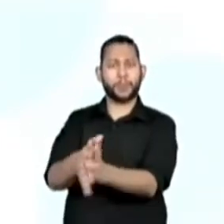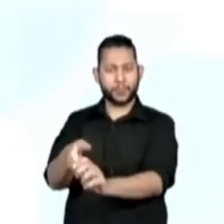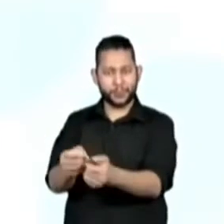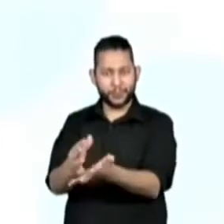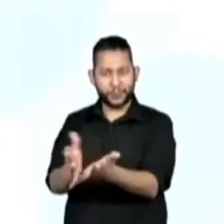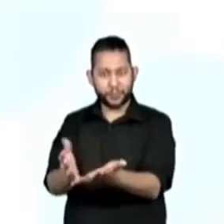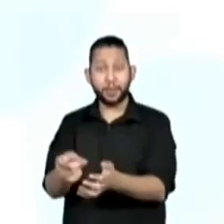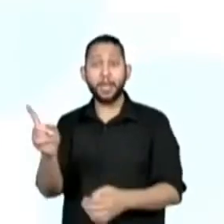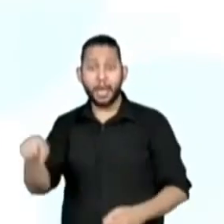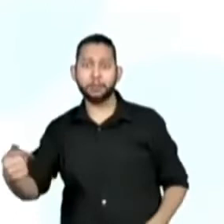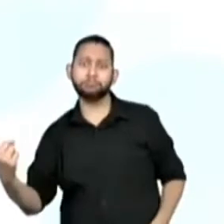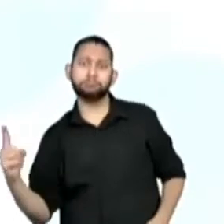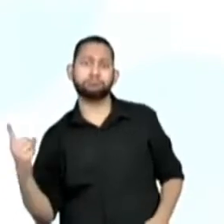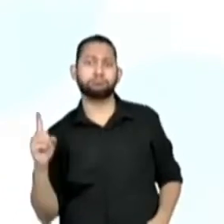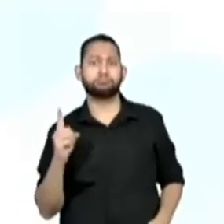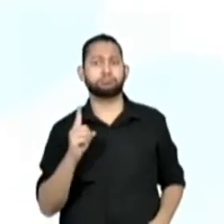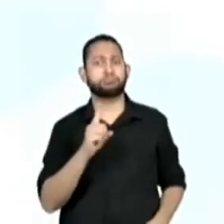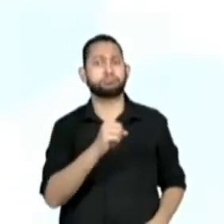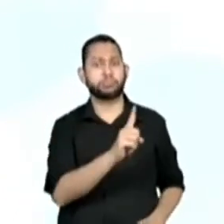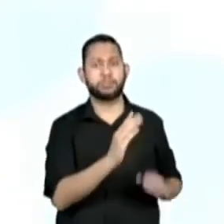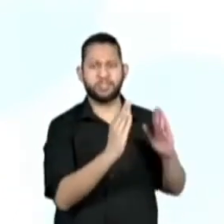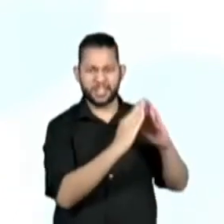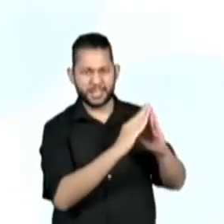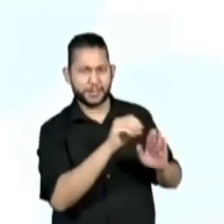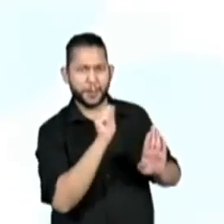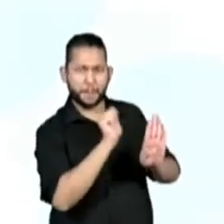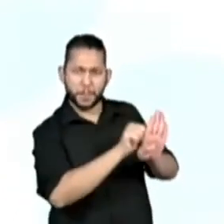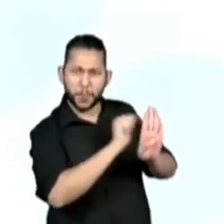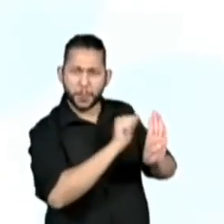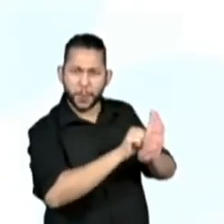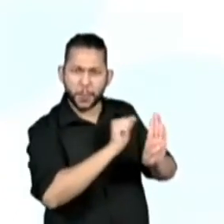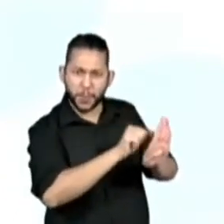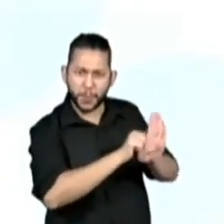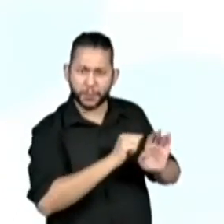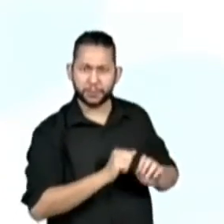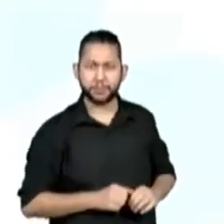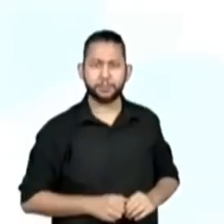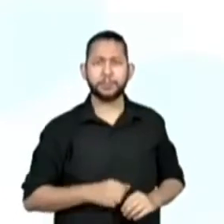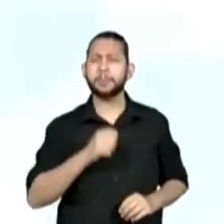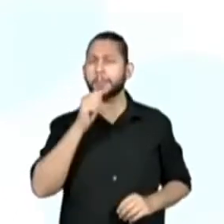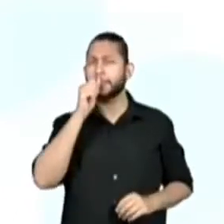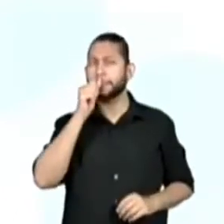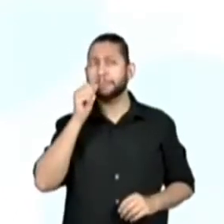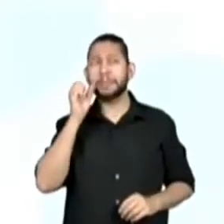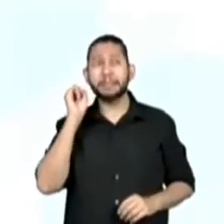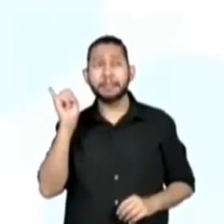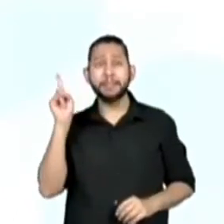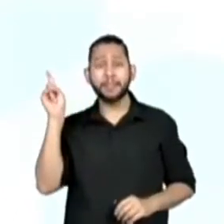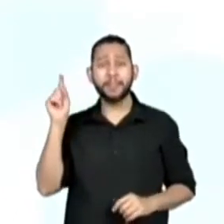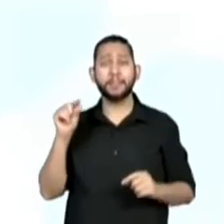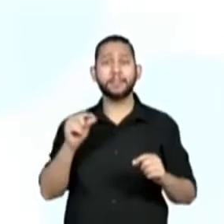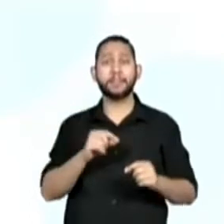vez, bater à porta dos cabritinhos, dizendo: será que ela faria alguma diferença?